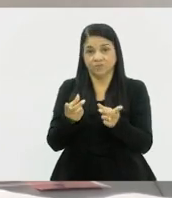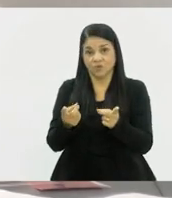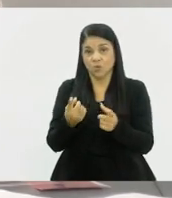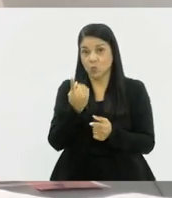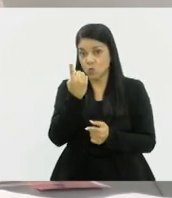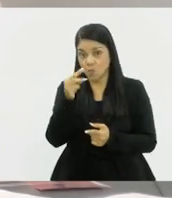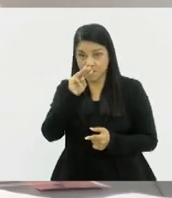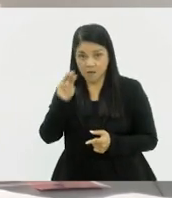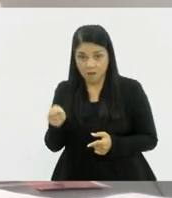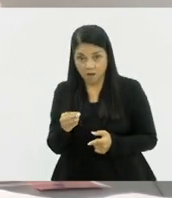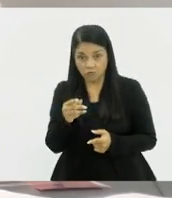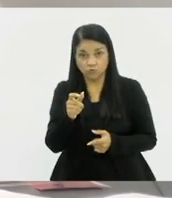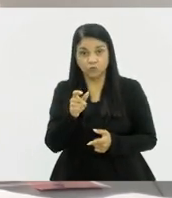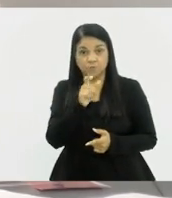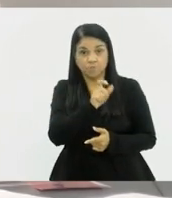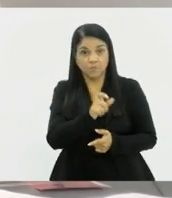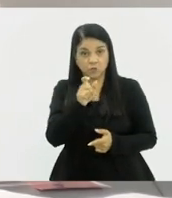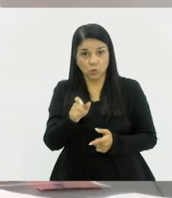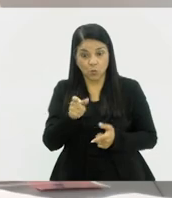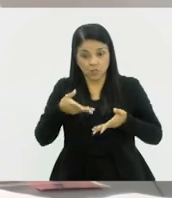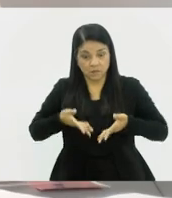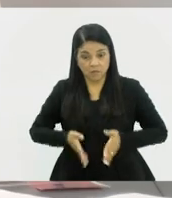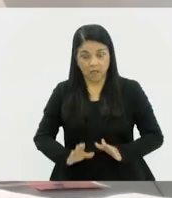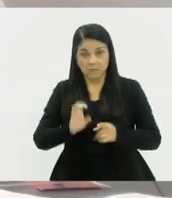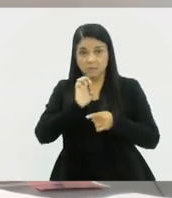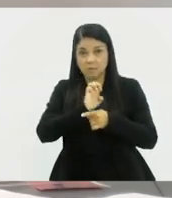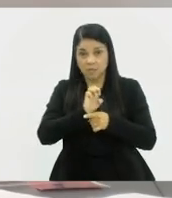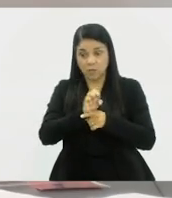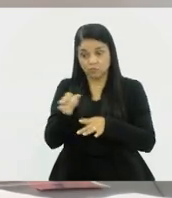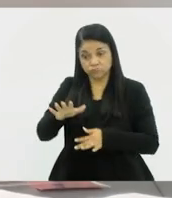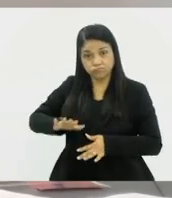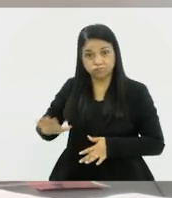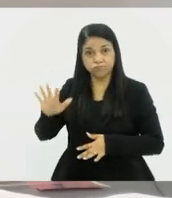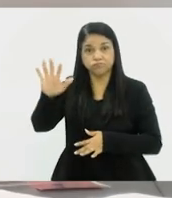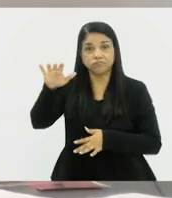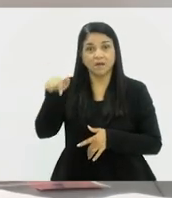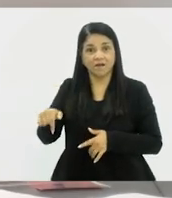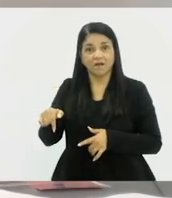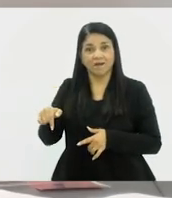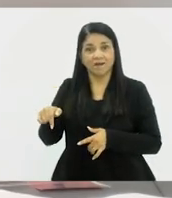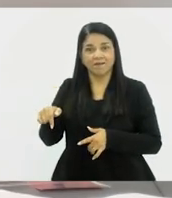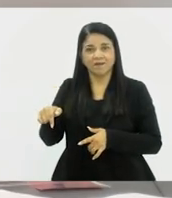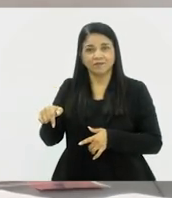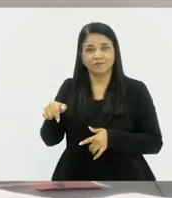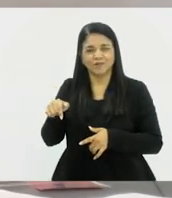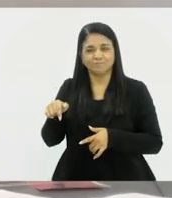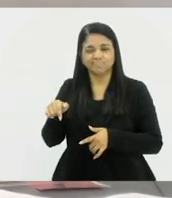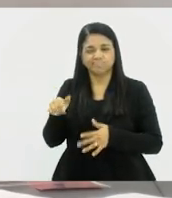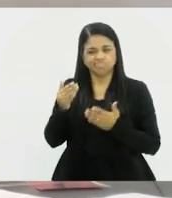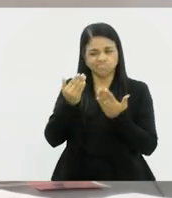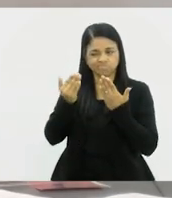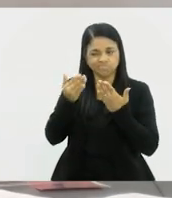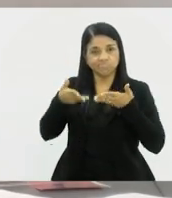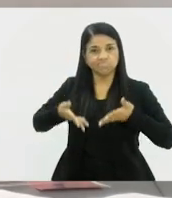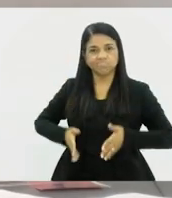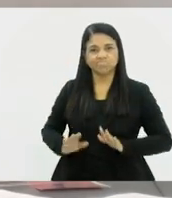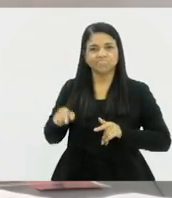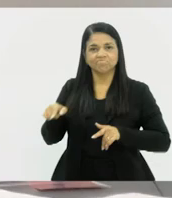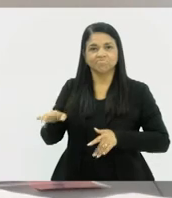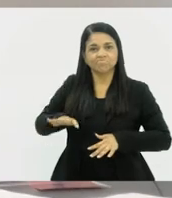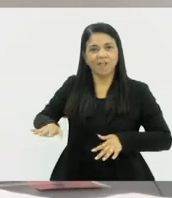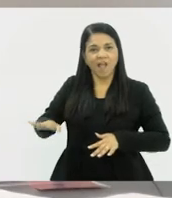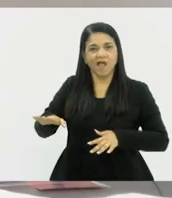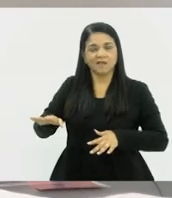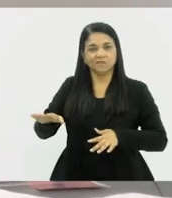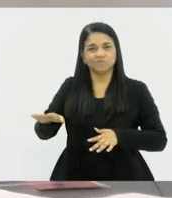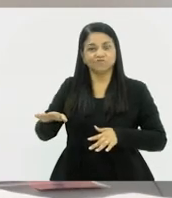já nasce que nem os mordomos dos filmes nasce suspeito pela origem porque nos processos estava lá